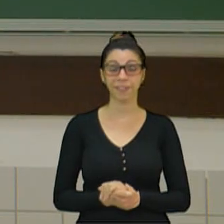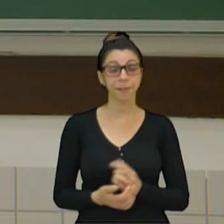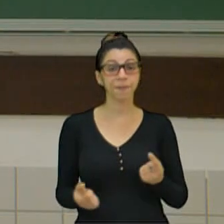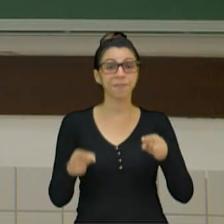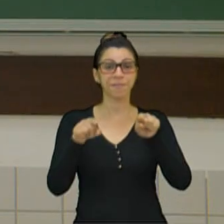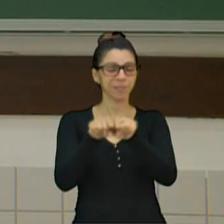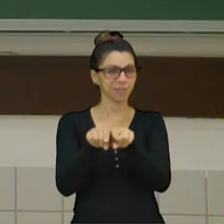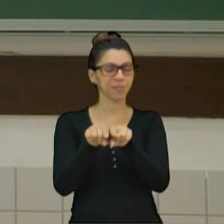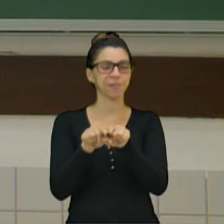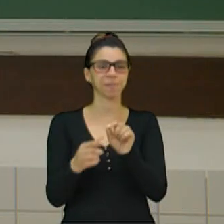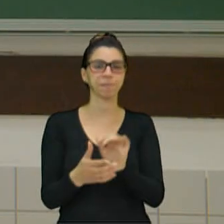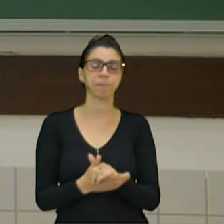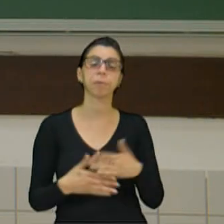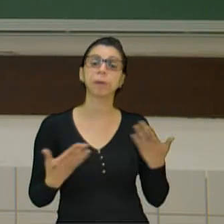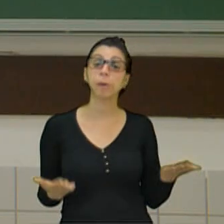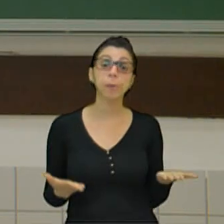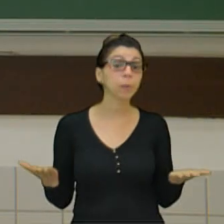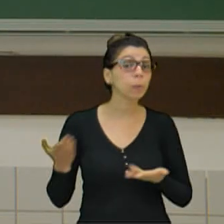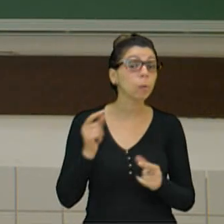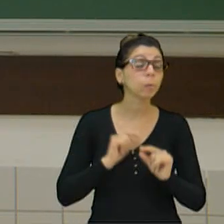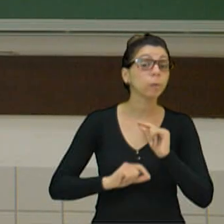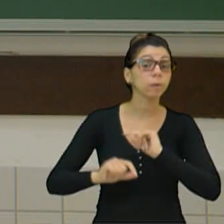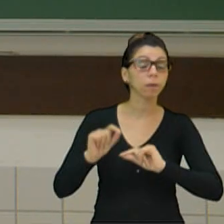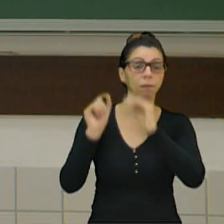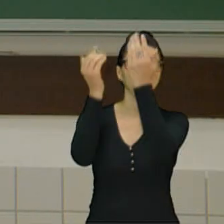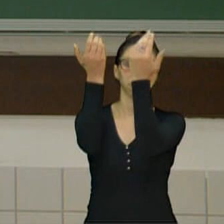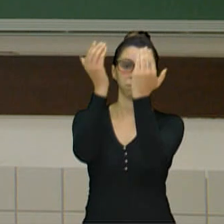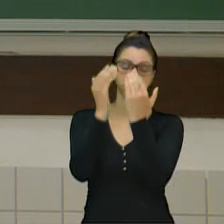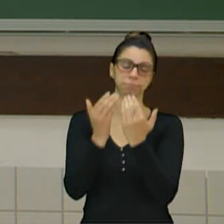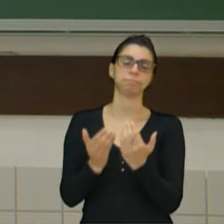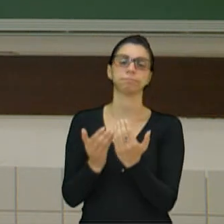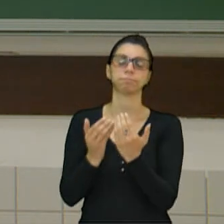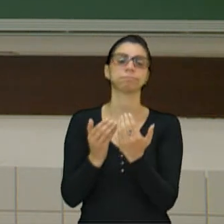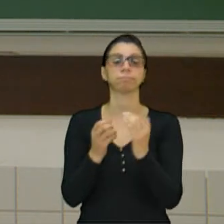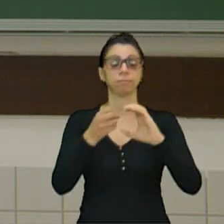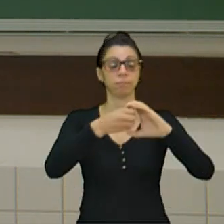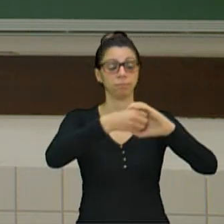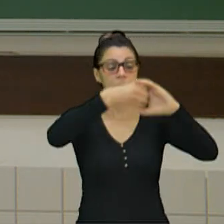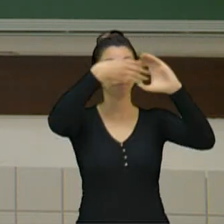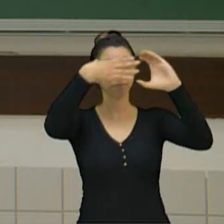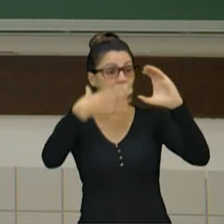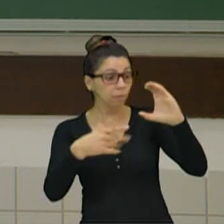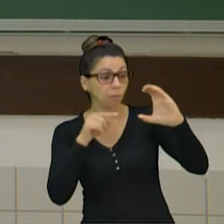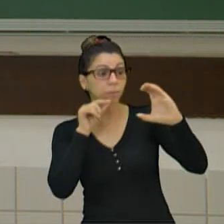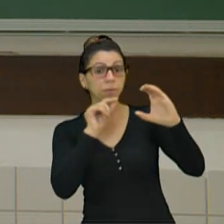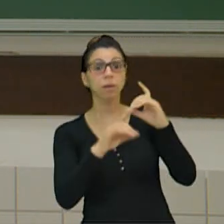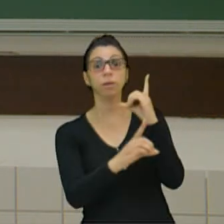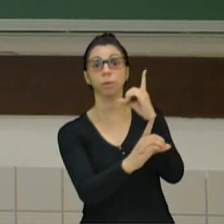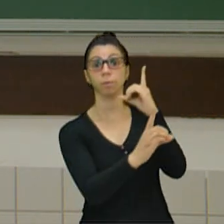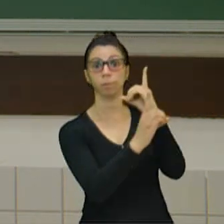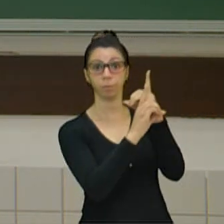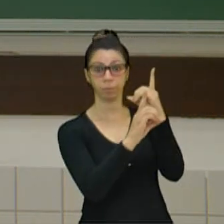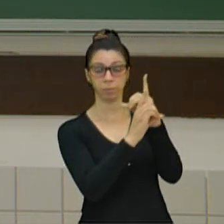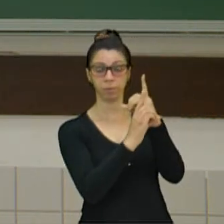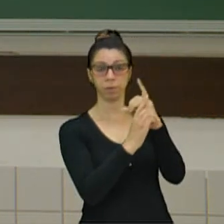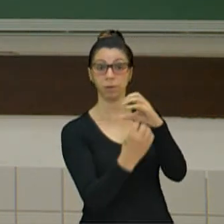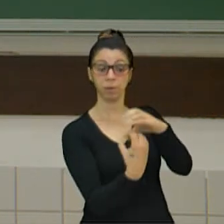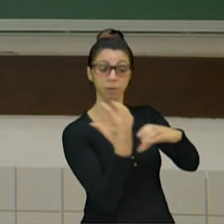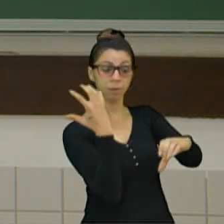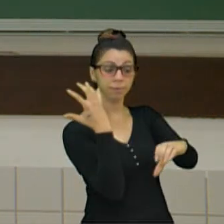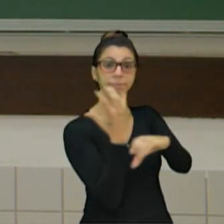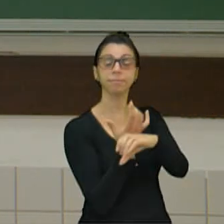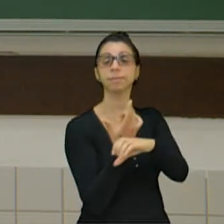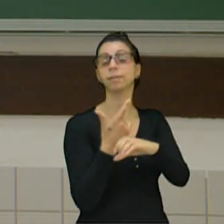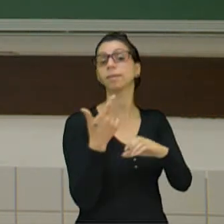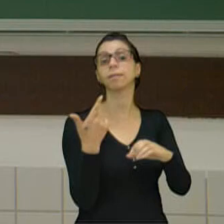Voltamos, galera, e agora a gente vai analisar quais características que a gente pode citar dessas plantas que não